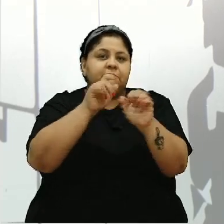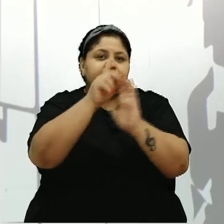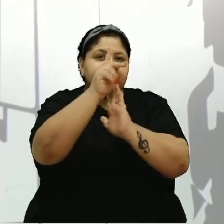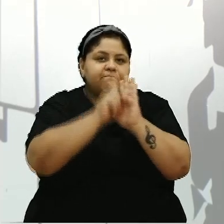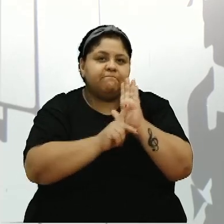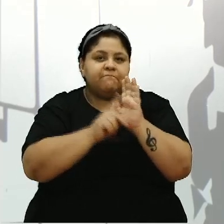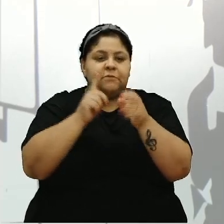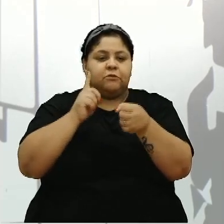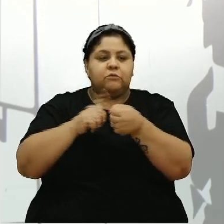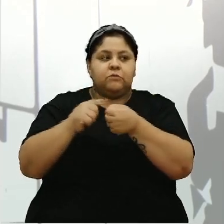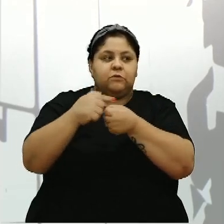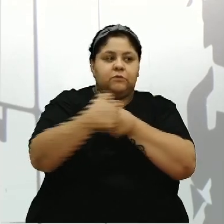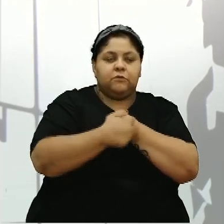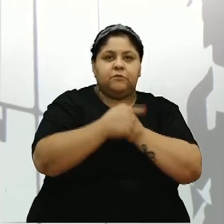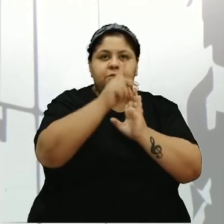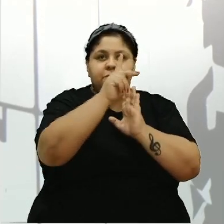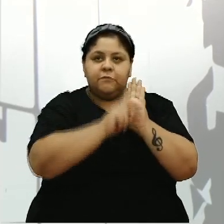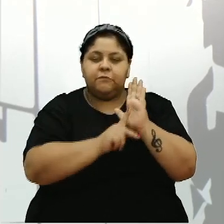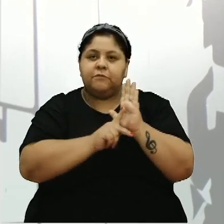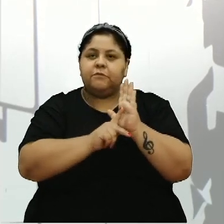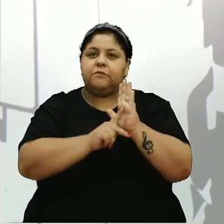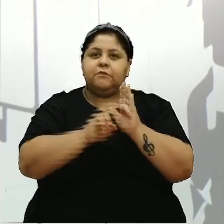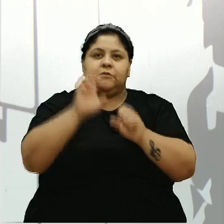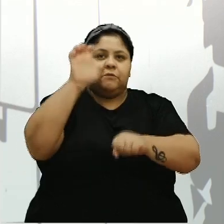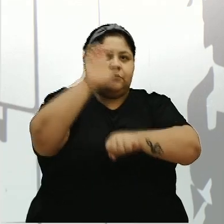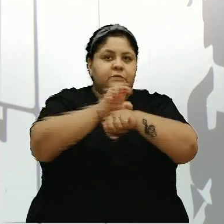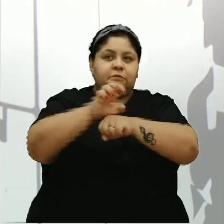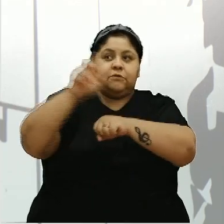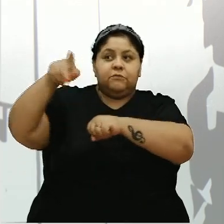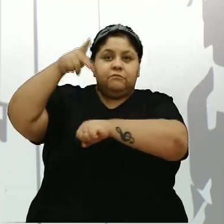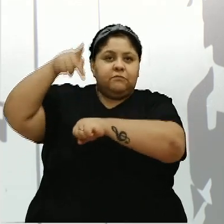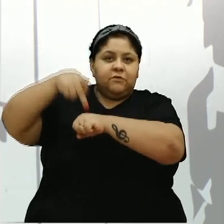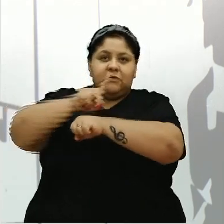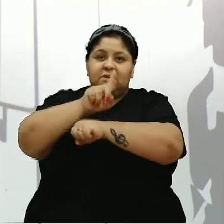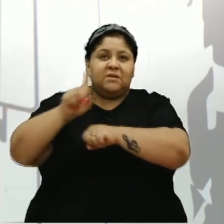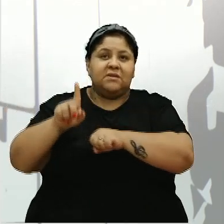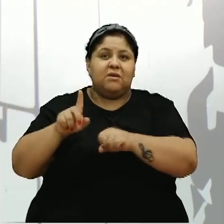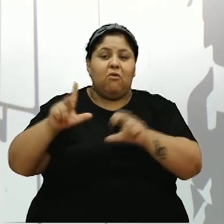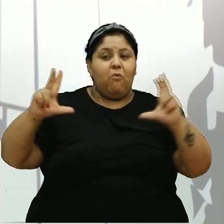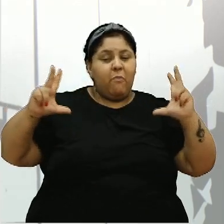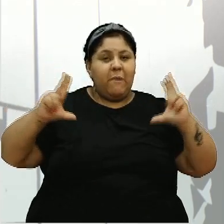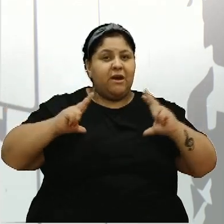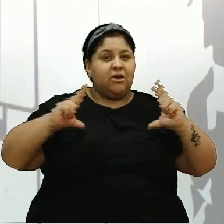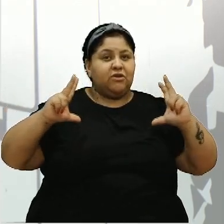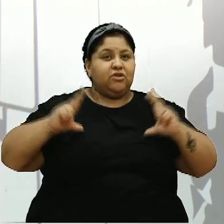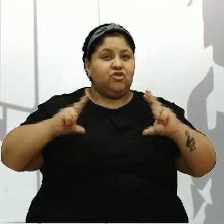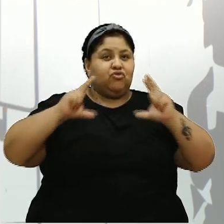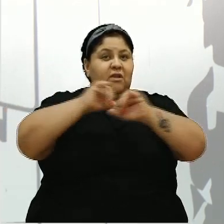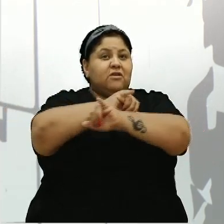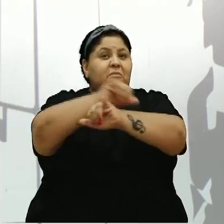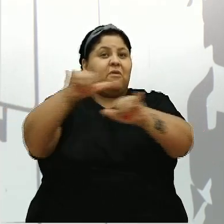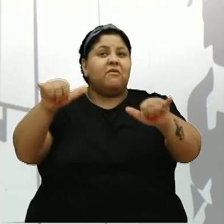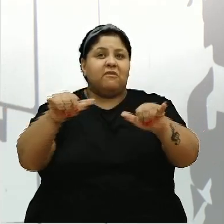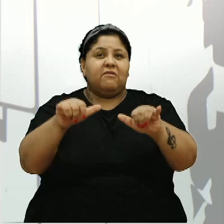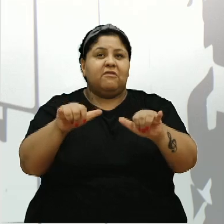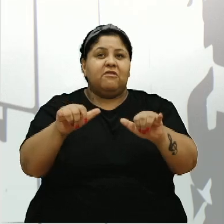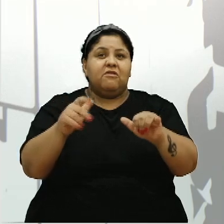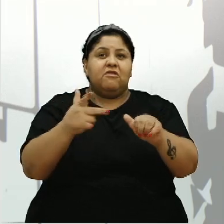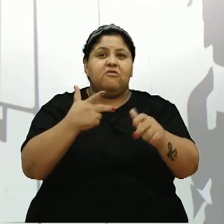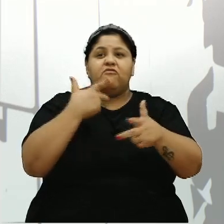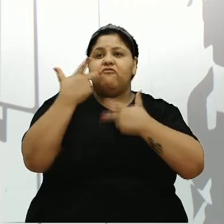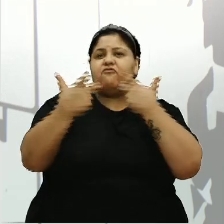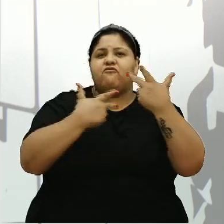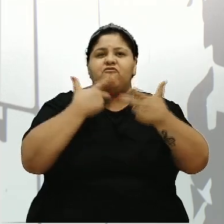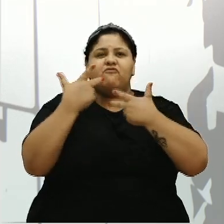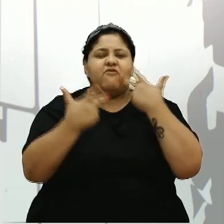de cidade, projetos de estado, de país, e não pessoalizar uma campanha tentando falar de